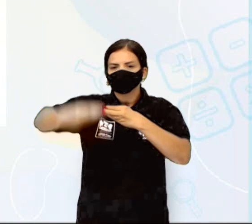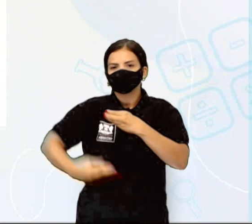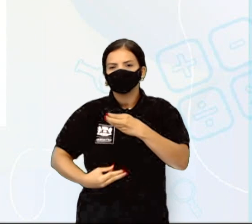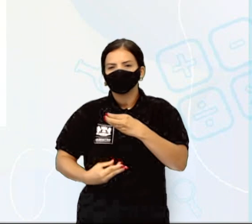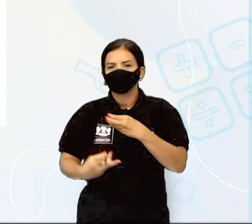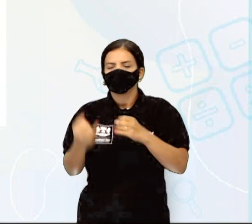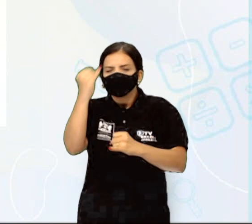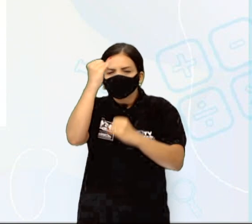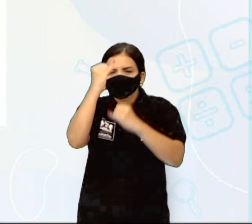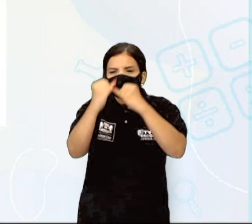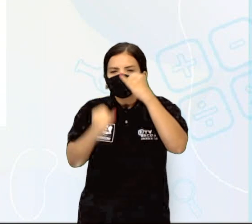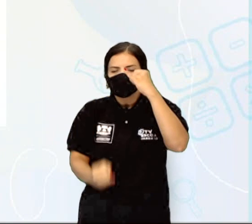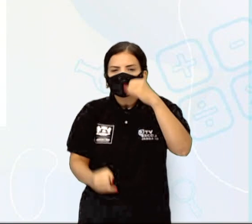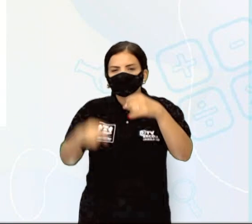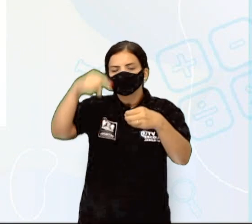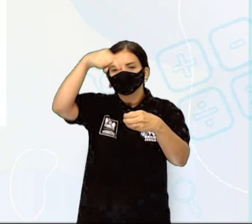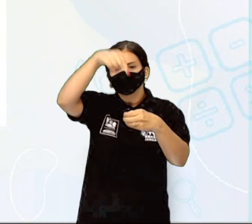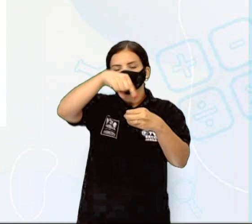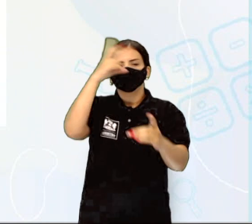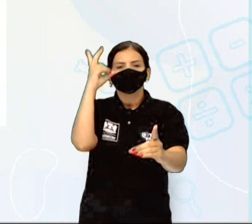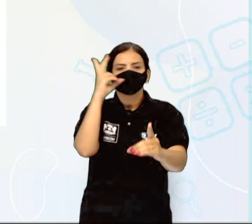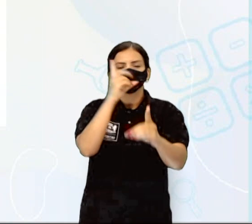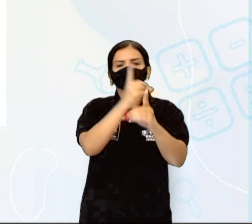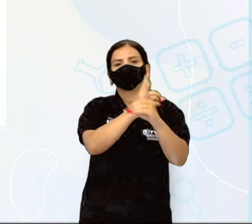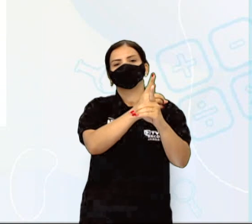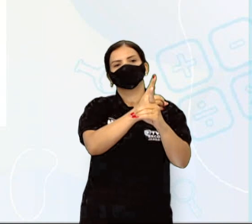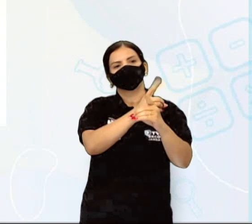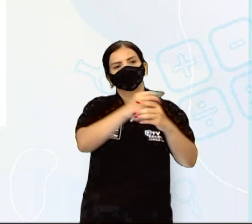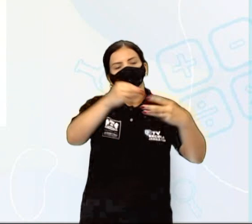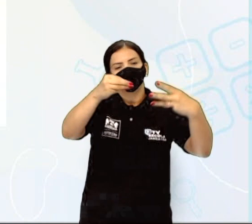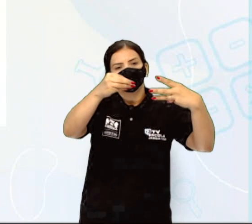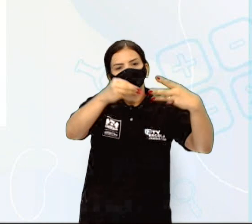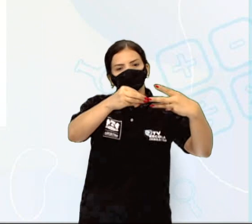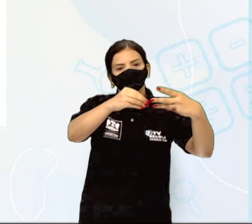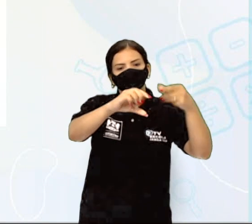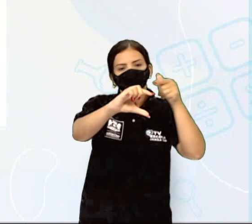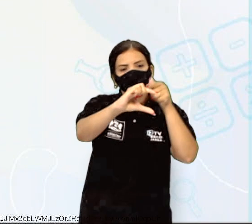encontrar nas células eucariontes, representadas em azul aí do lado esquerdo.